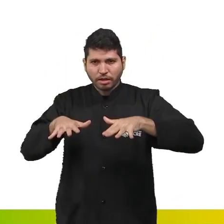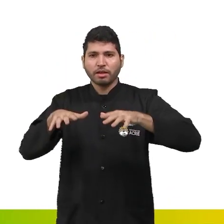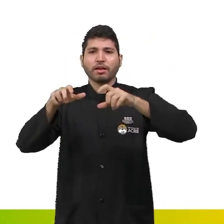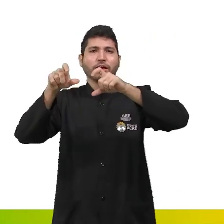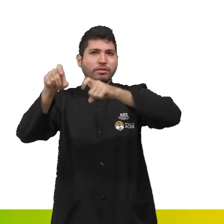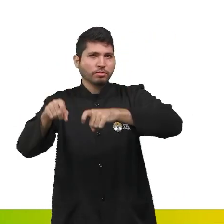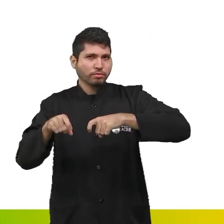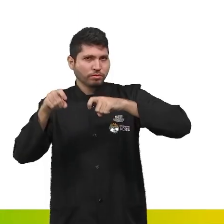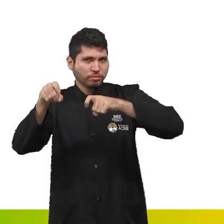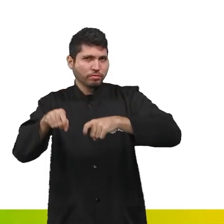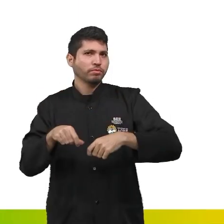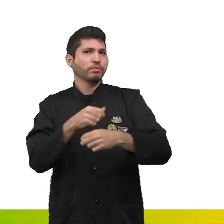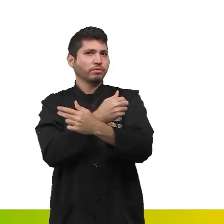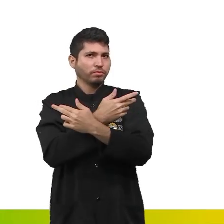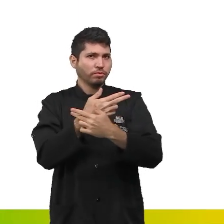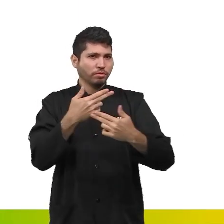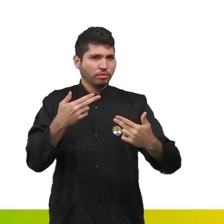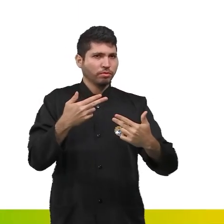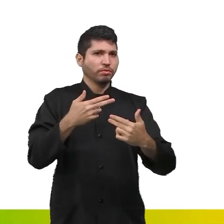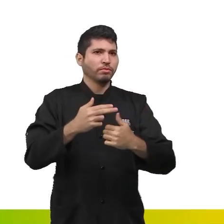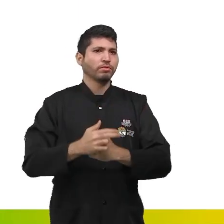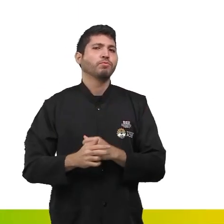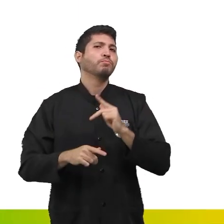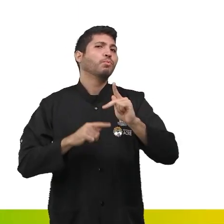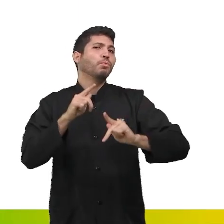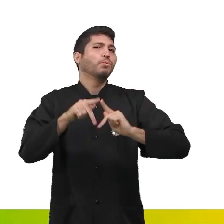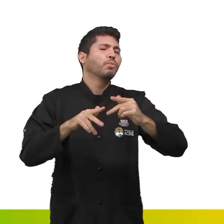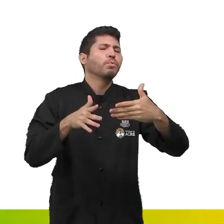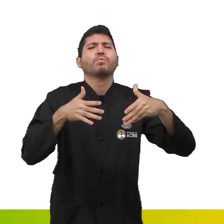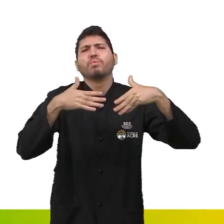e etc. Qual era esse povo, gente?